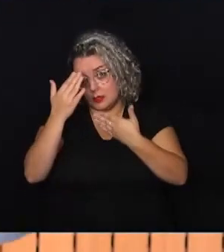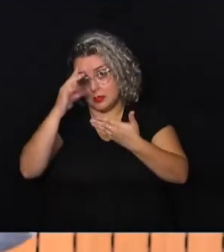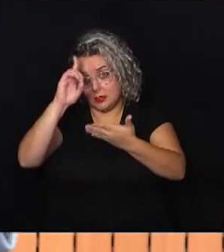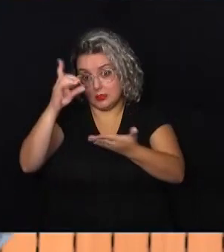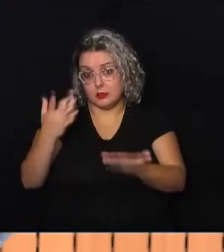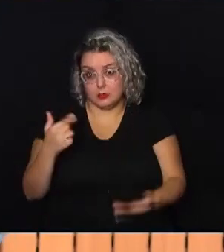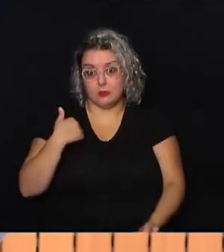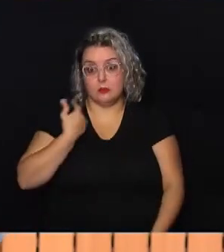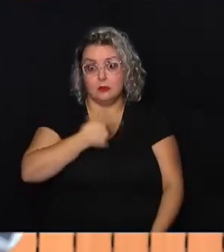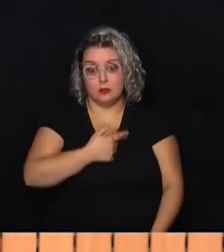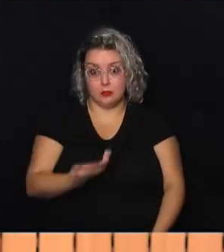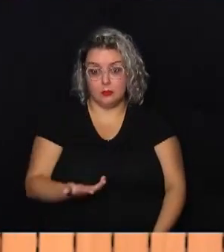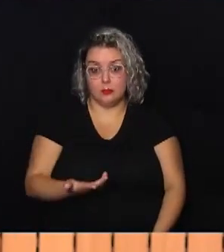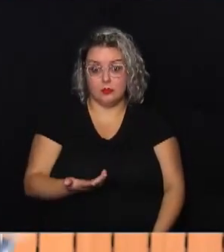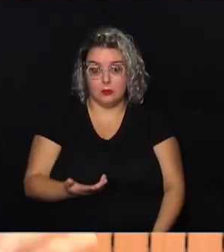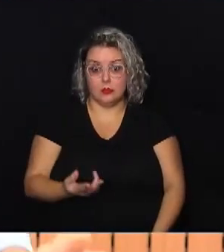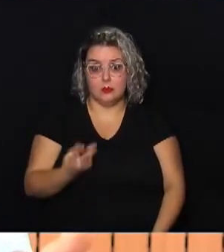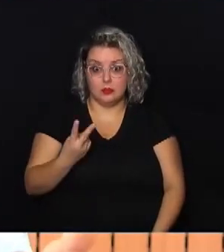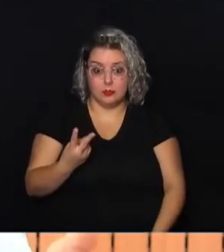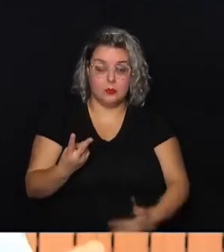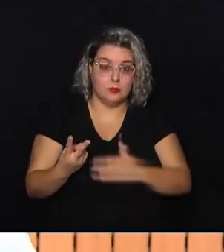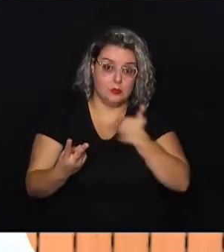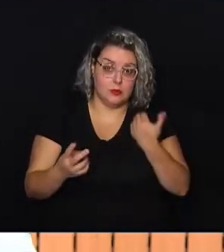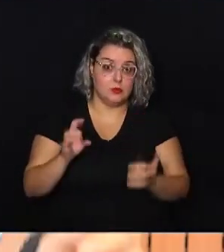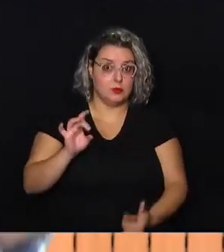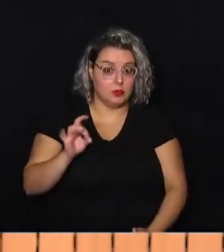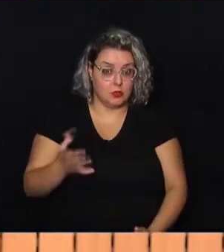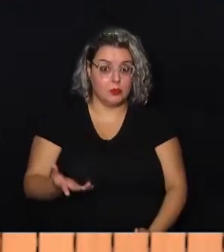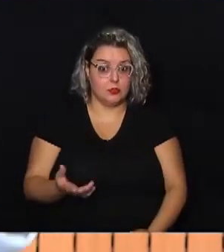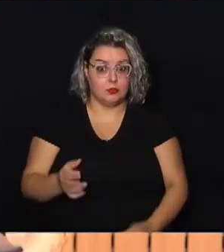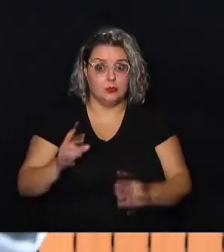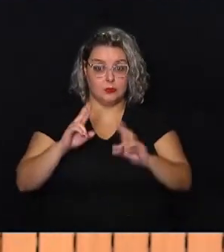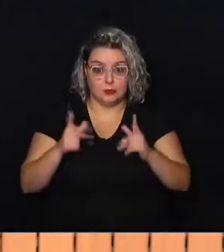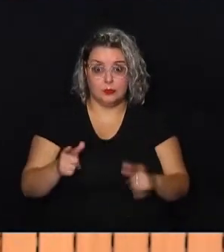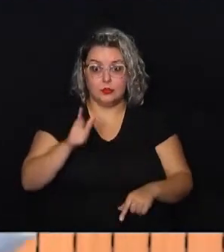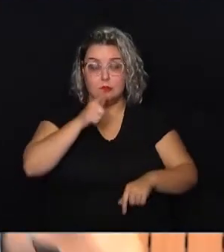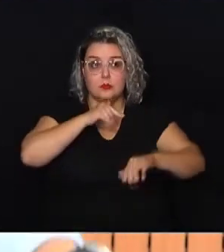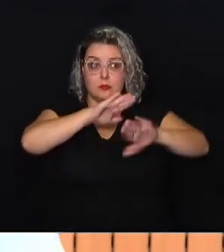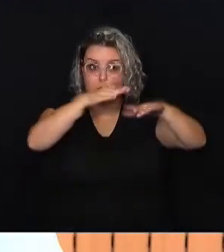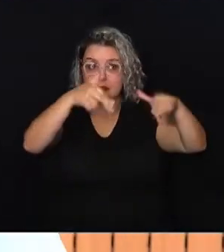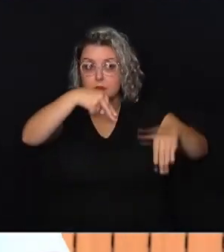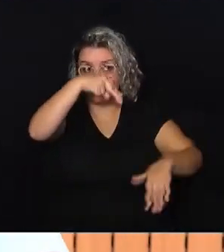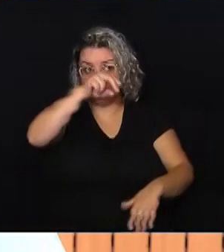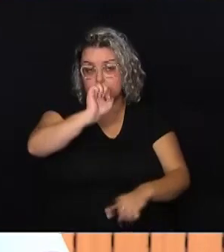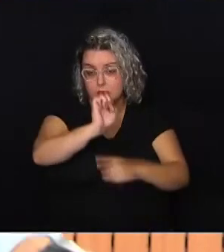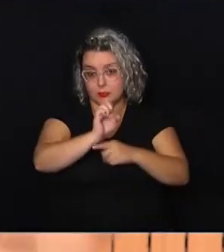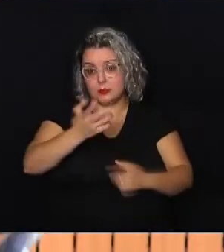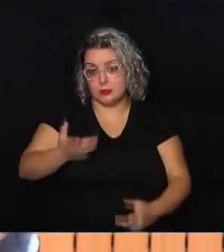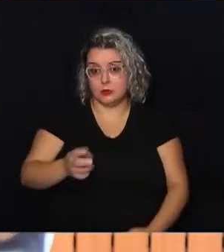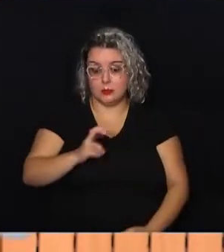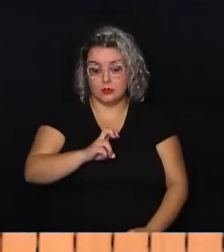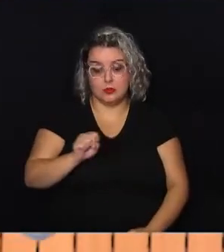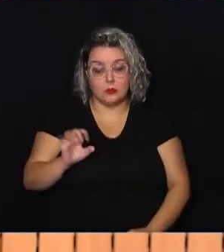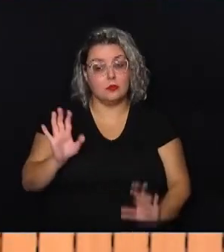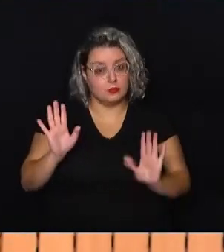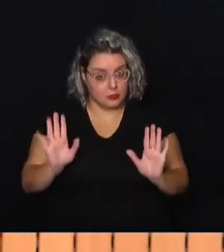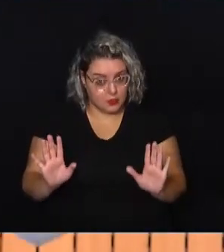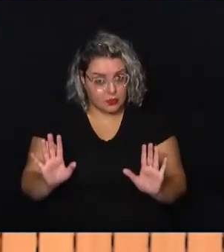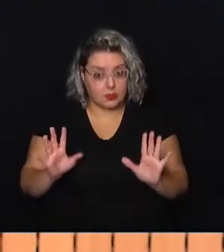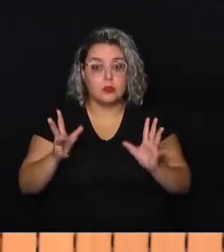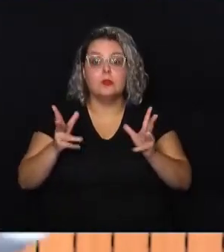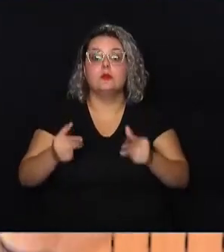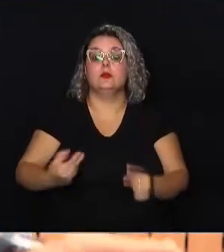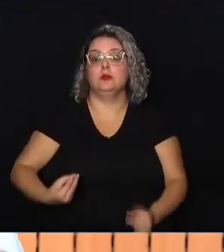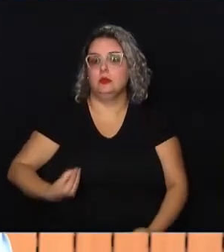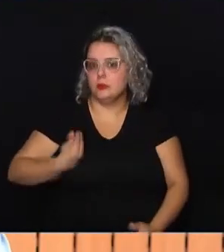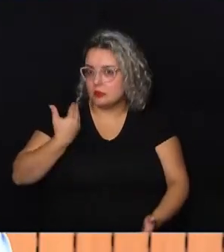nós tivemos 2 óbitos, né, diferentemente, né, do litoral norte, São Sebastião, que foram 58. Mas, enfim, toda a vida